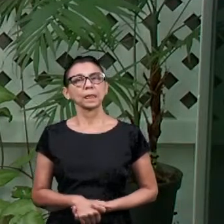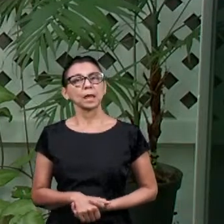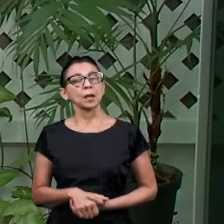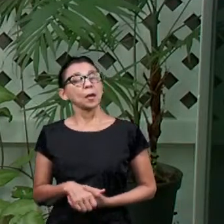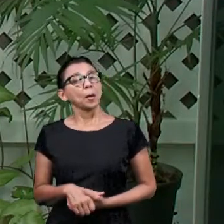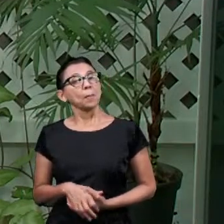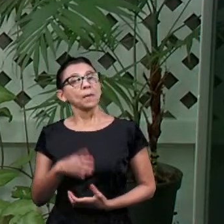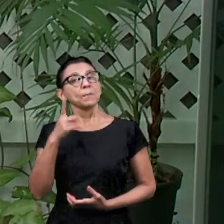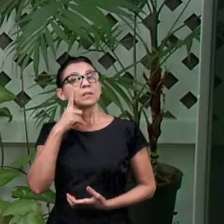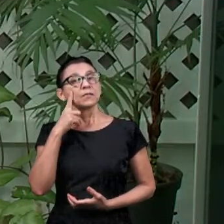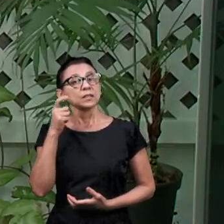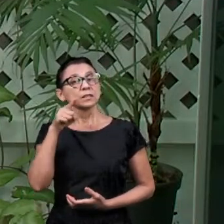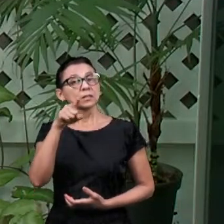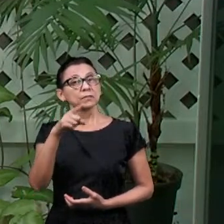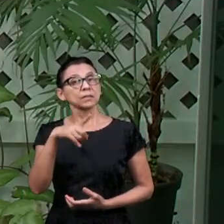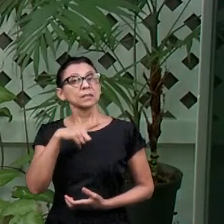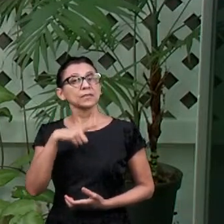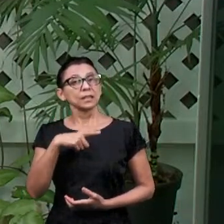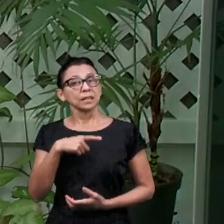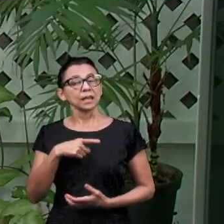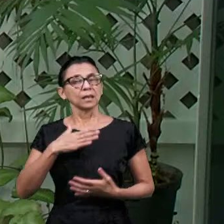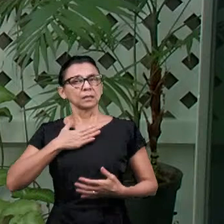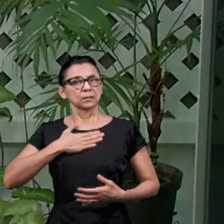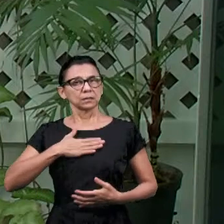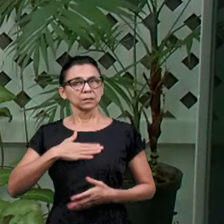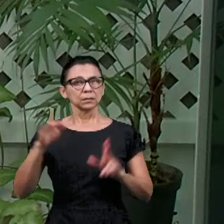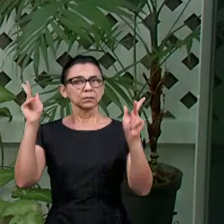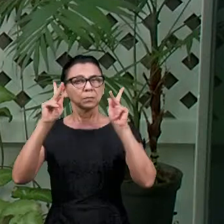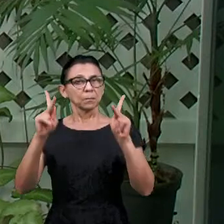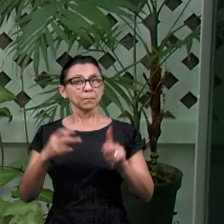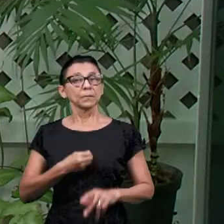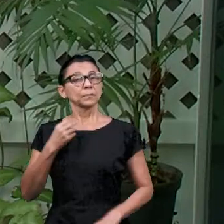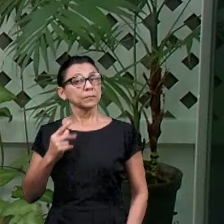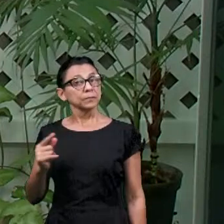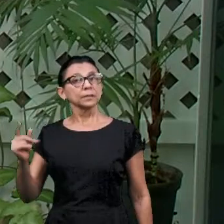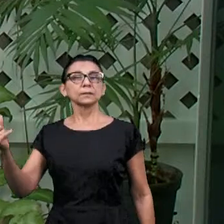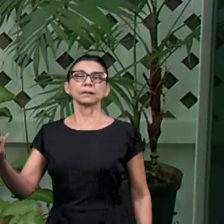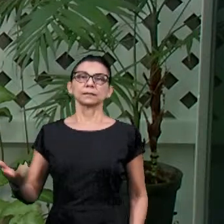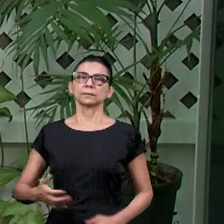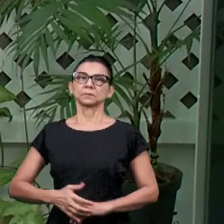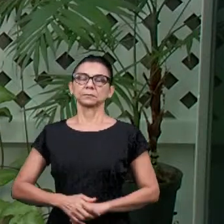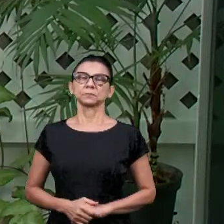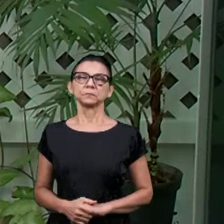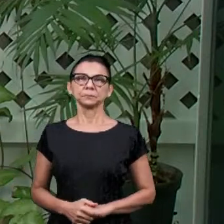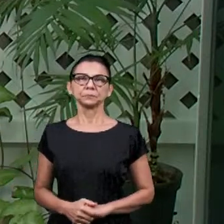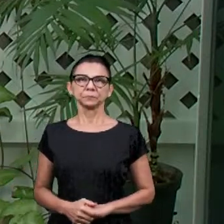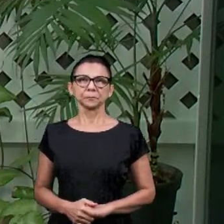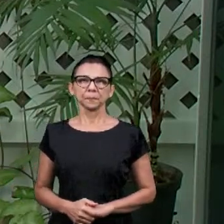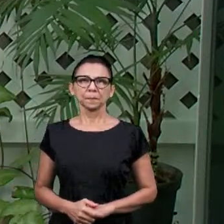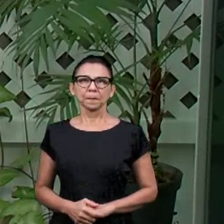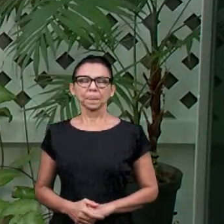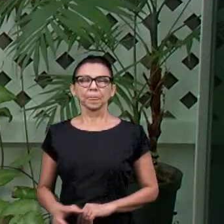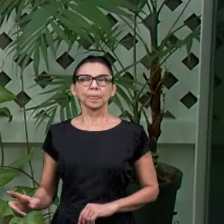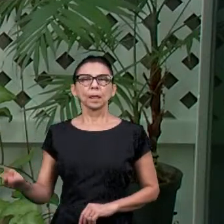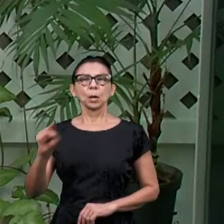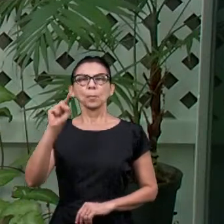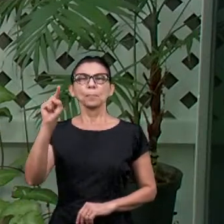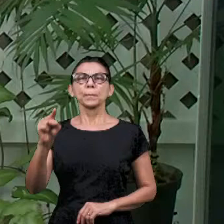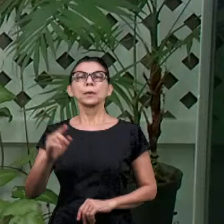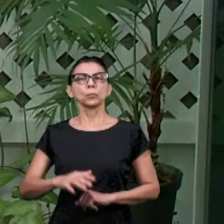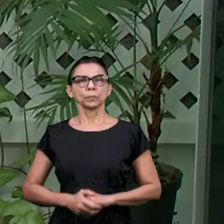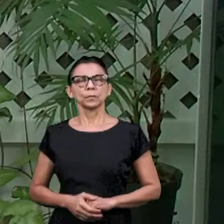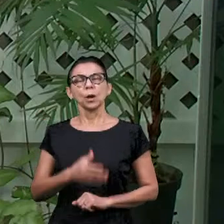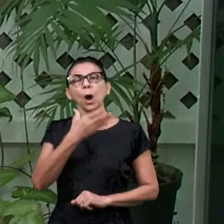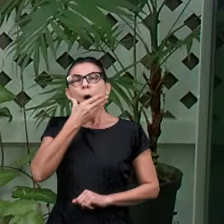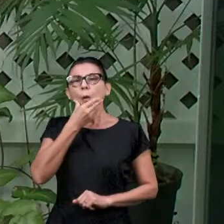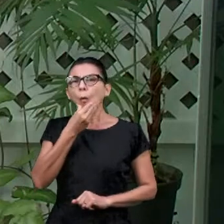a paz e a vida eterna. Então, meus irmãos, estamos trazendo aqui: em qual lugar o homem da parábola escondeu o tesouro?